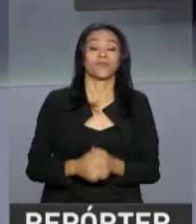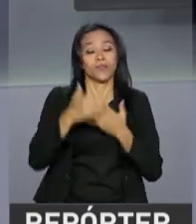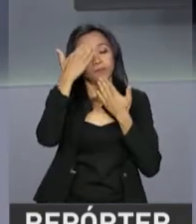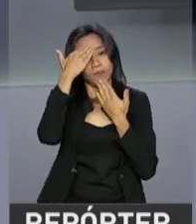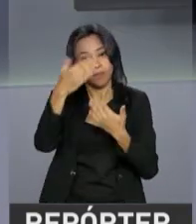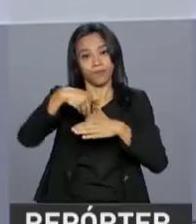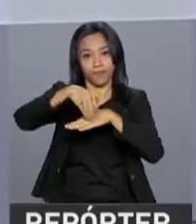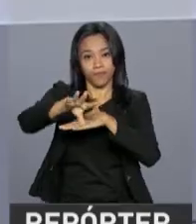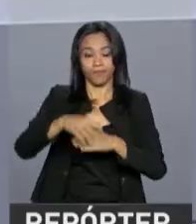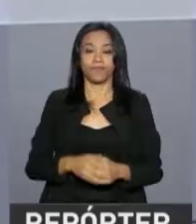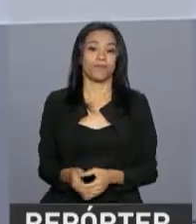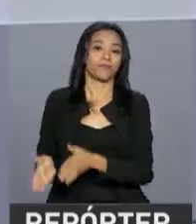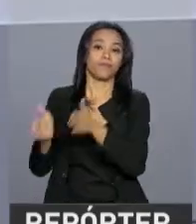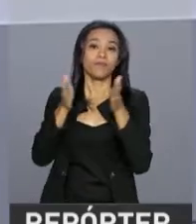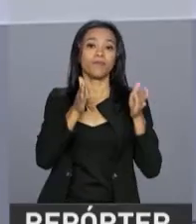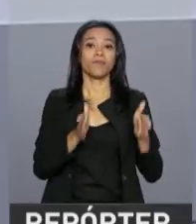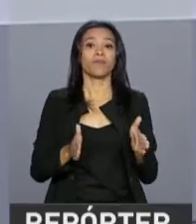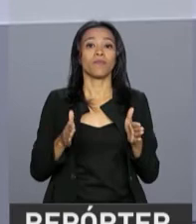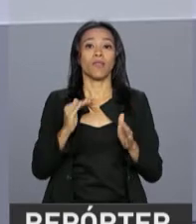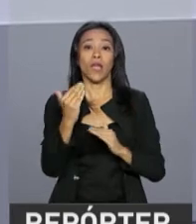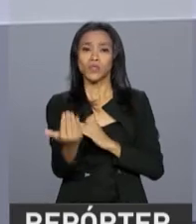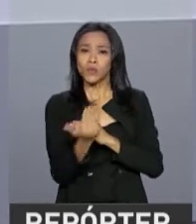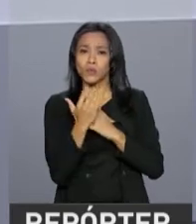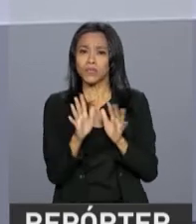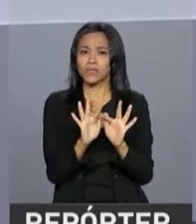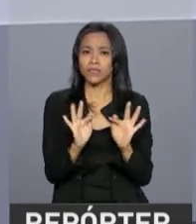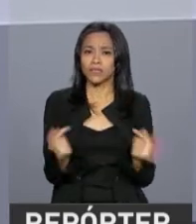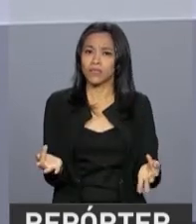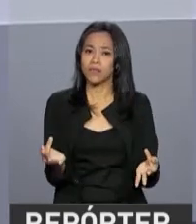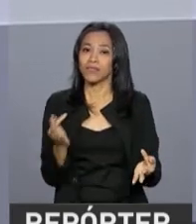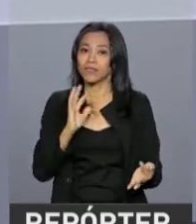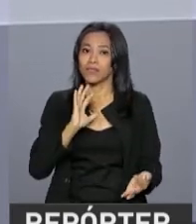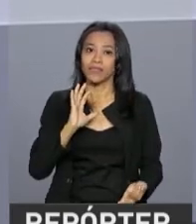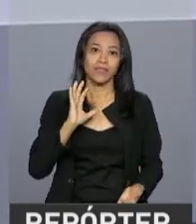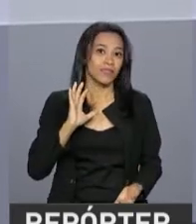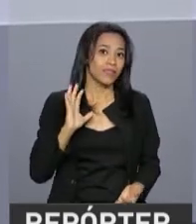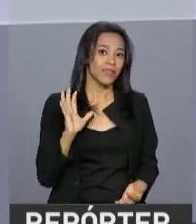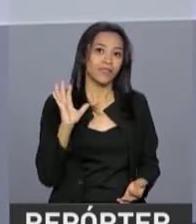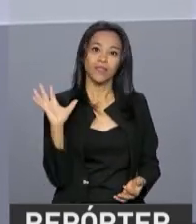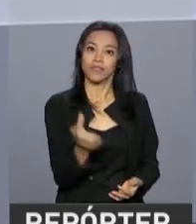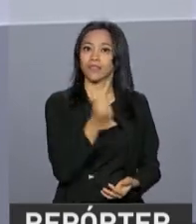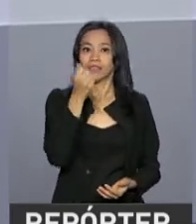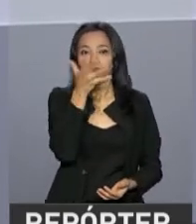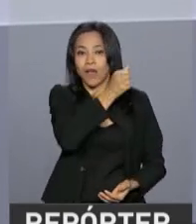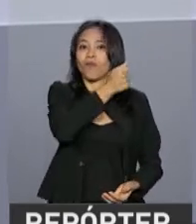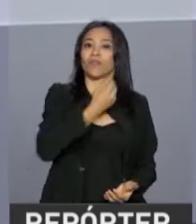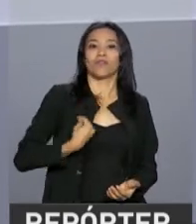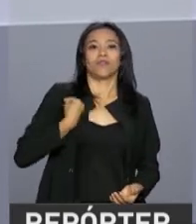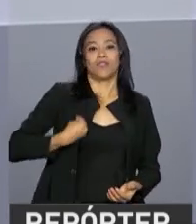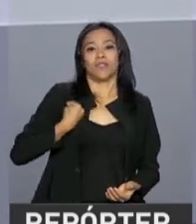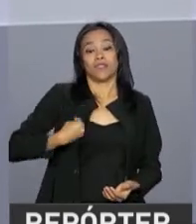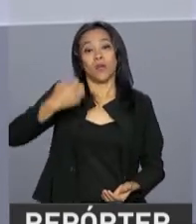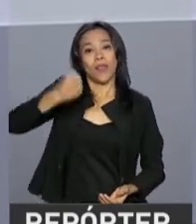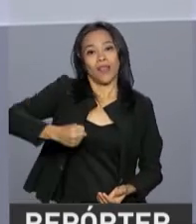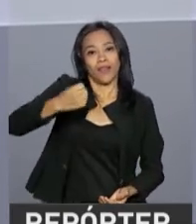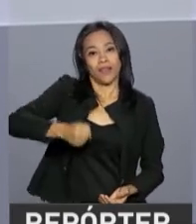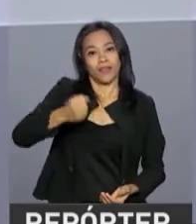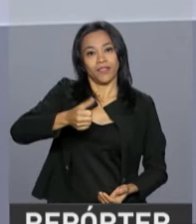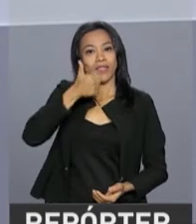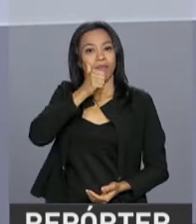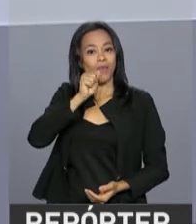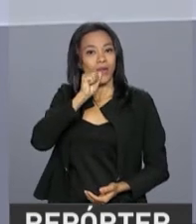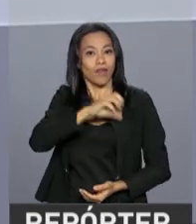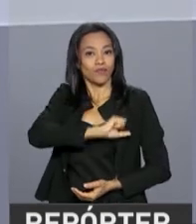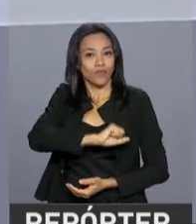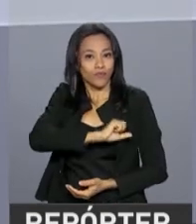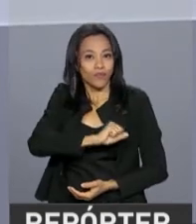informações. Uma ajuda simples e que salva vidas. A doação de leite materno garante a amamentação de milhares